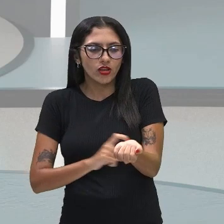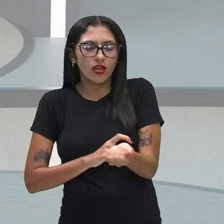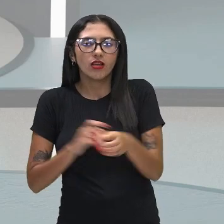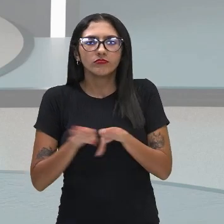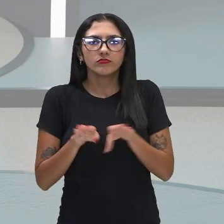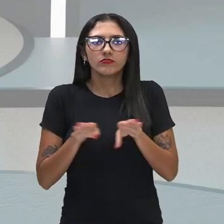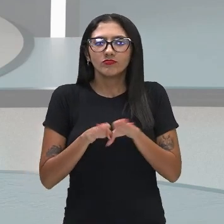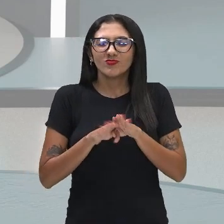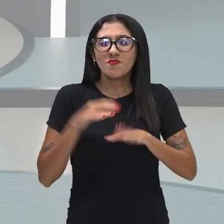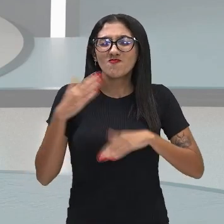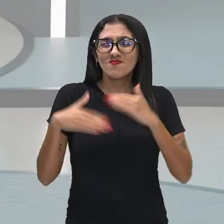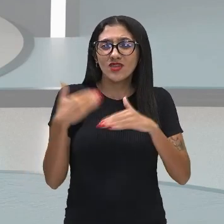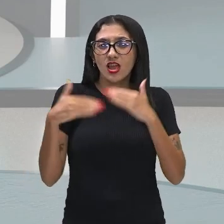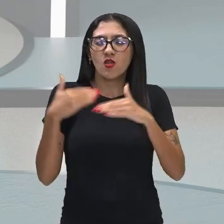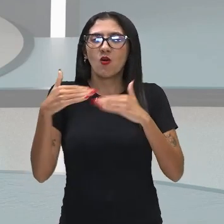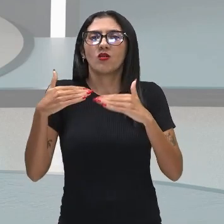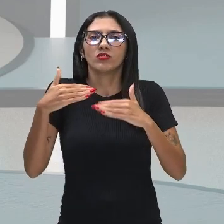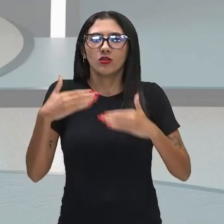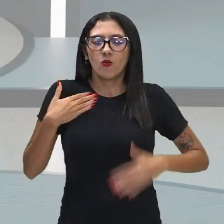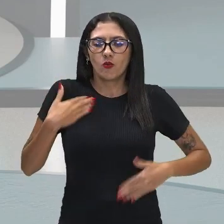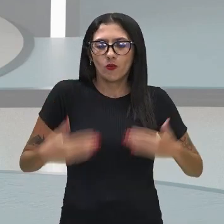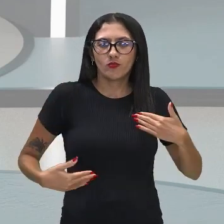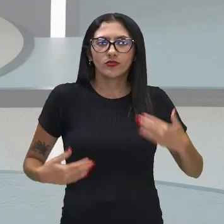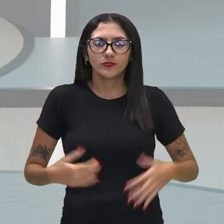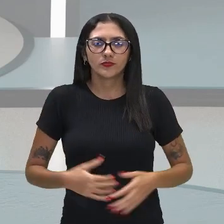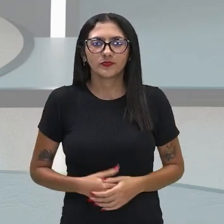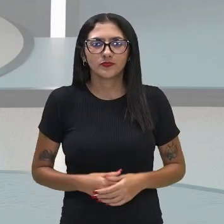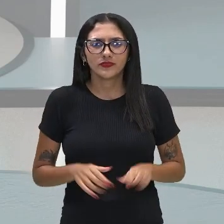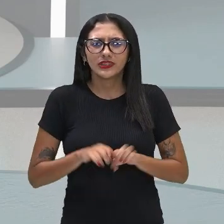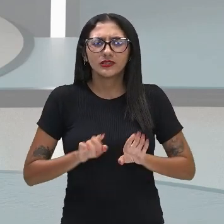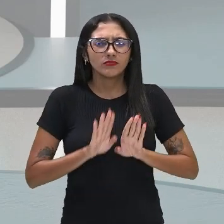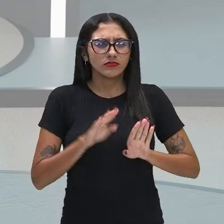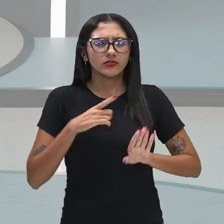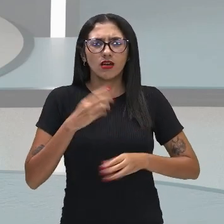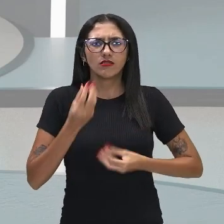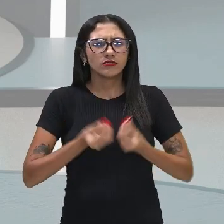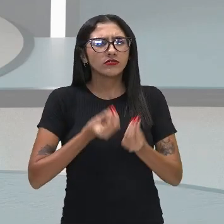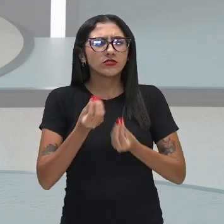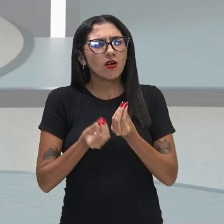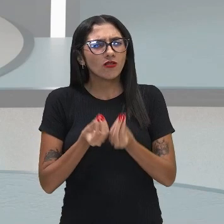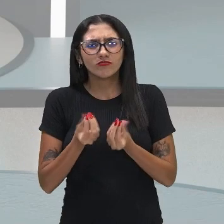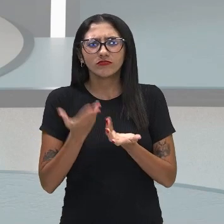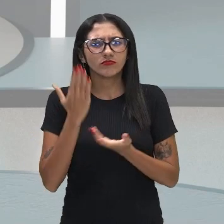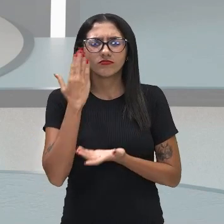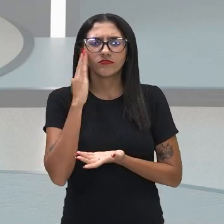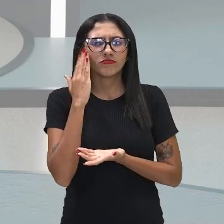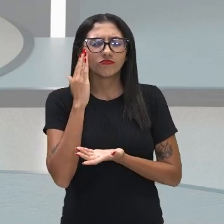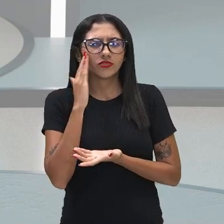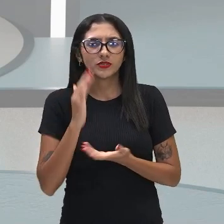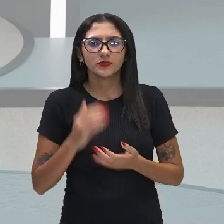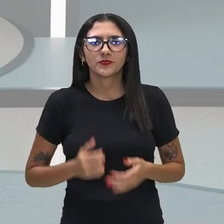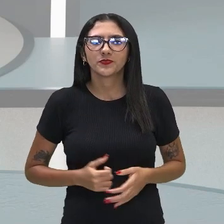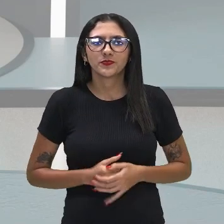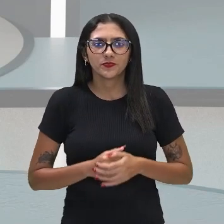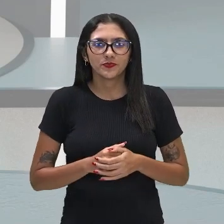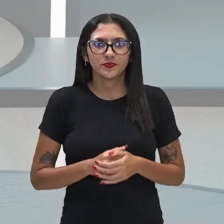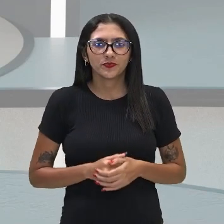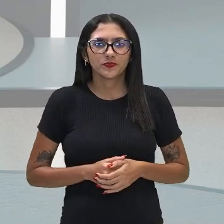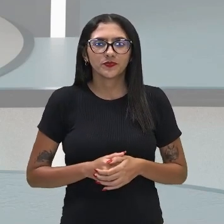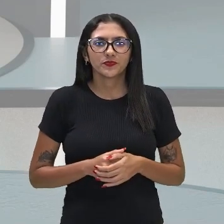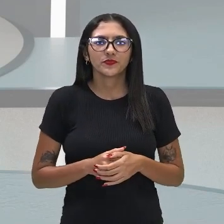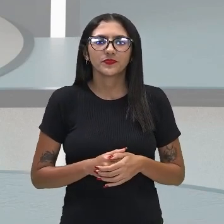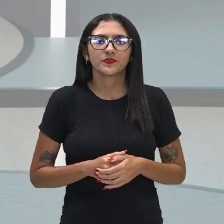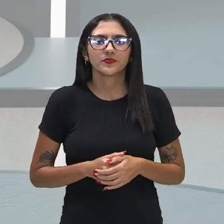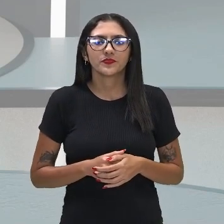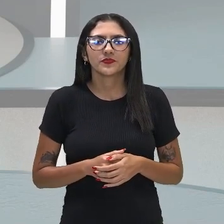rendimento do atleta. Mas, professor, como assim? Não estou entendendo, vou entender agora. Olha aí, ó, nessa próxima parte,